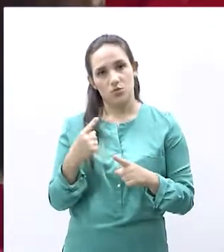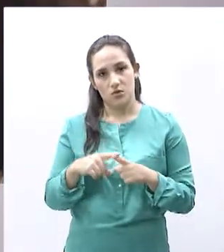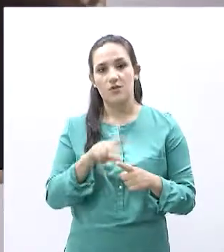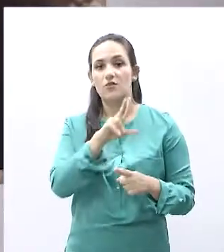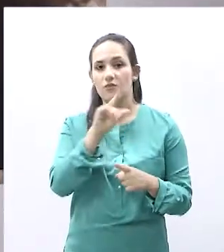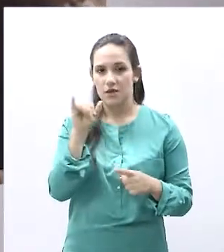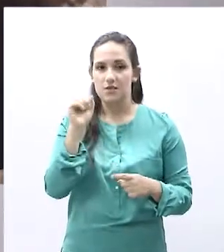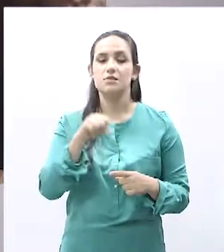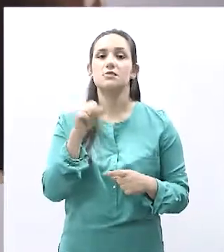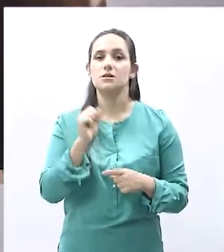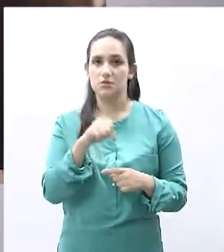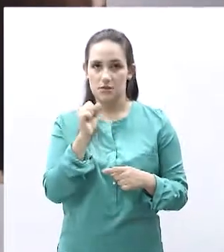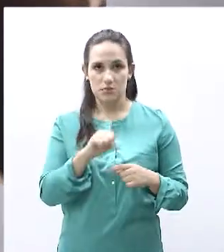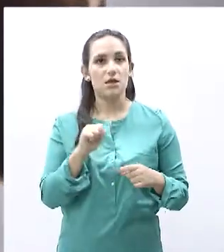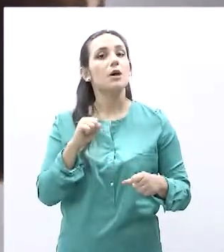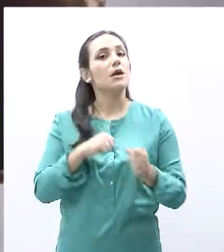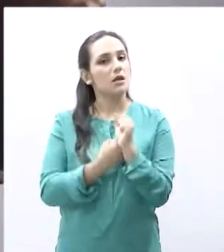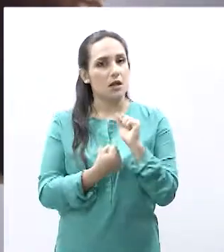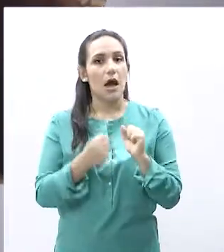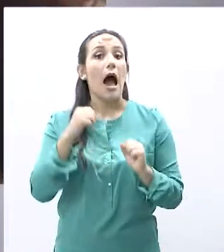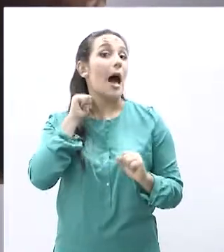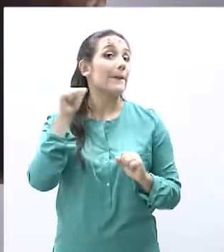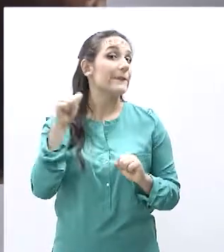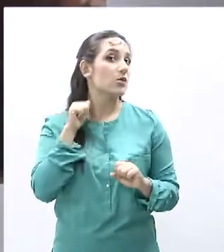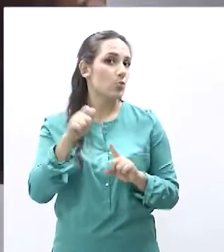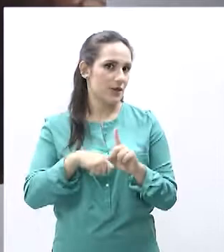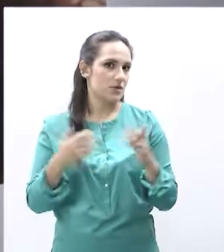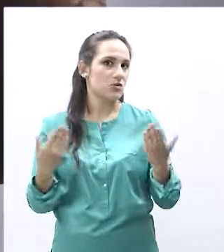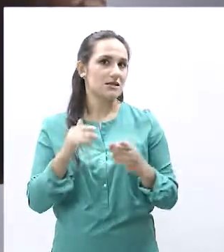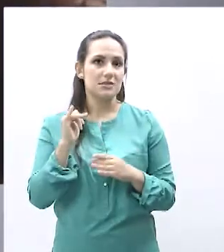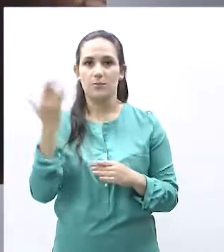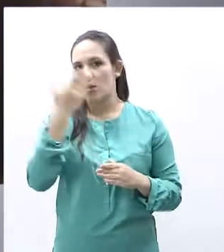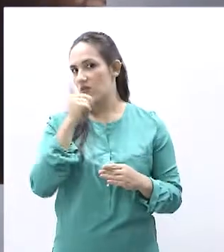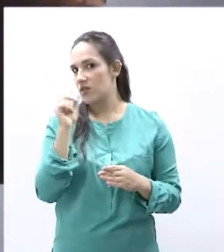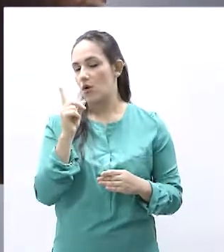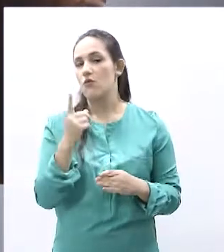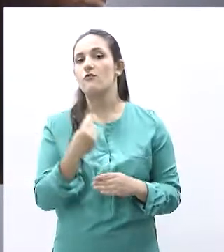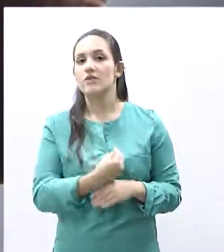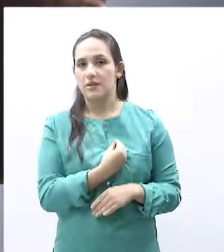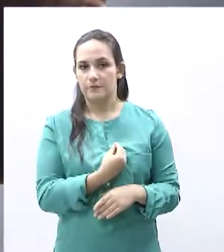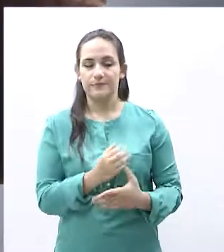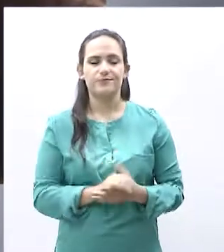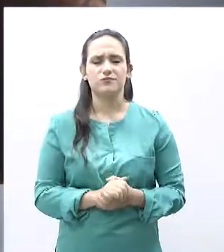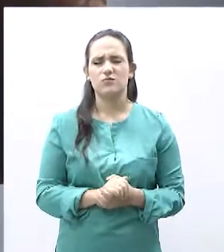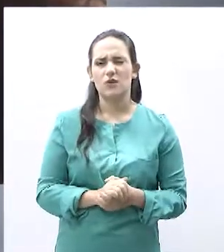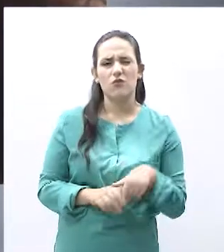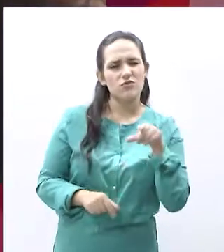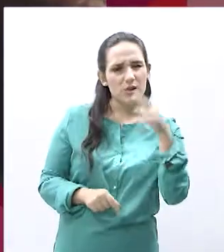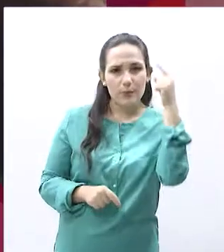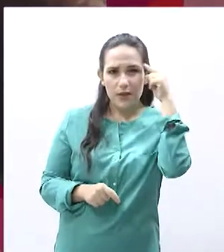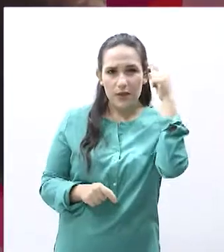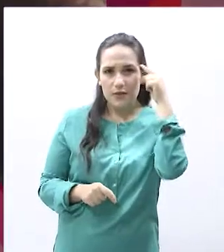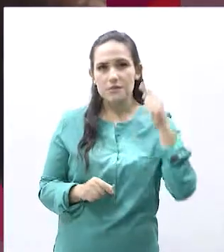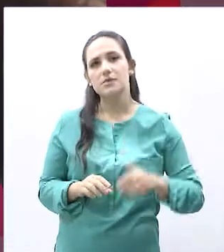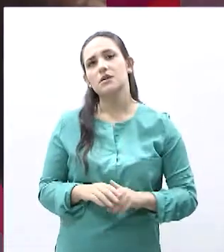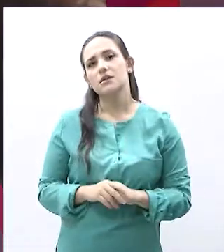vida. E você achou que existiu mesmo, atrapalhou, de certa forma,